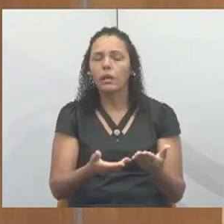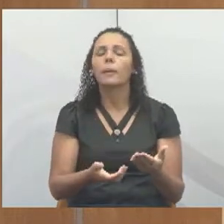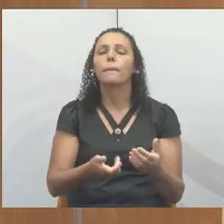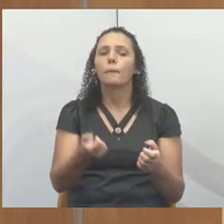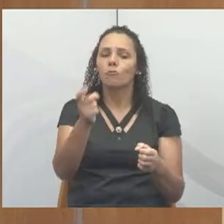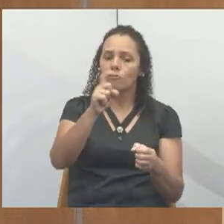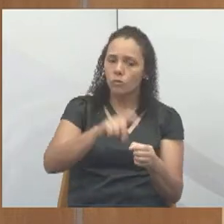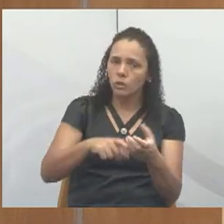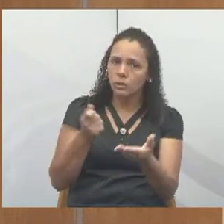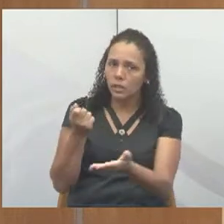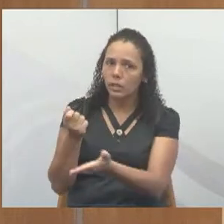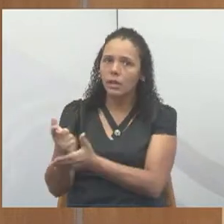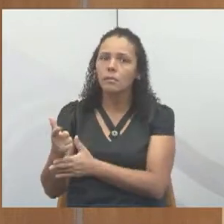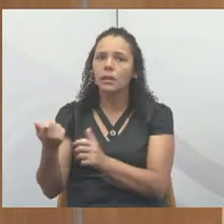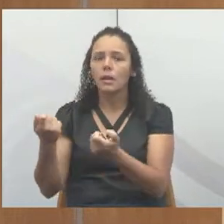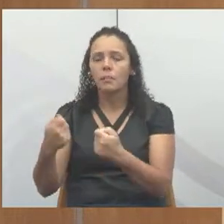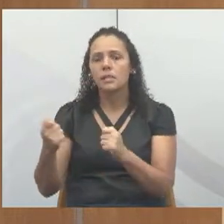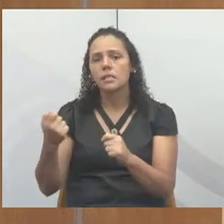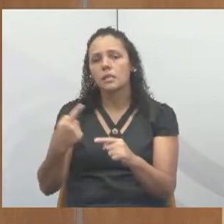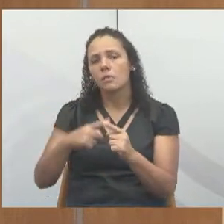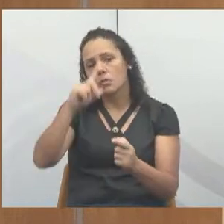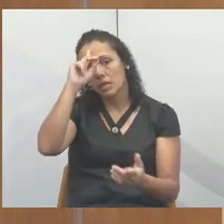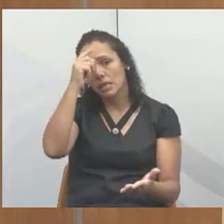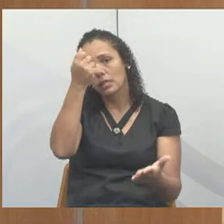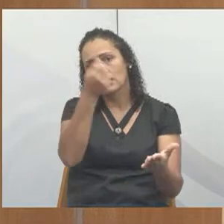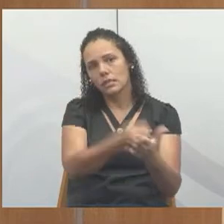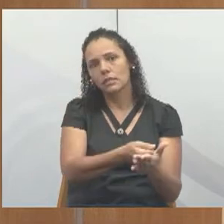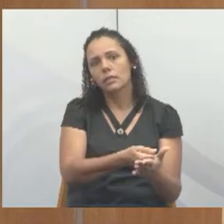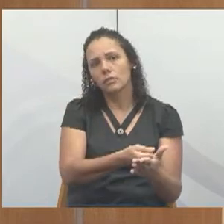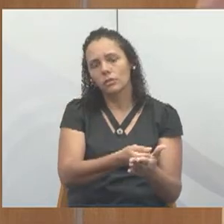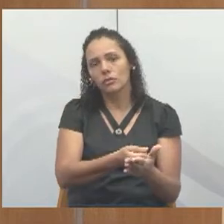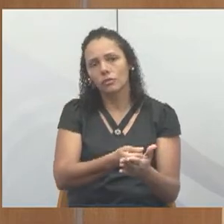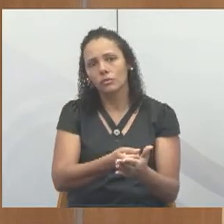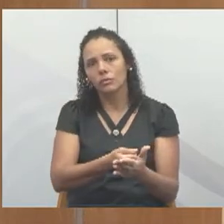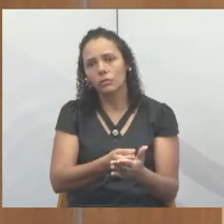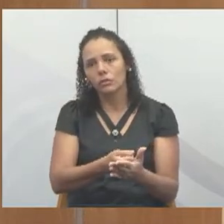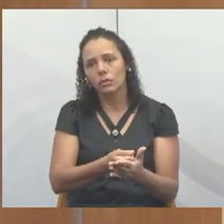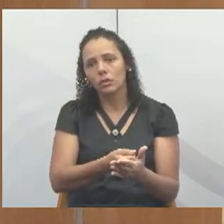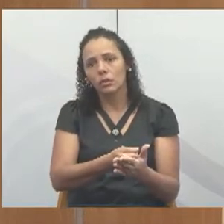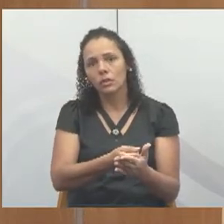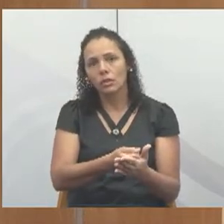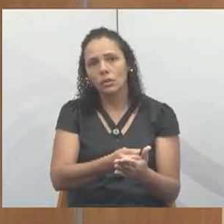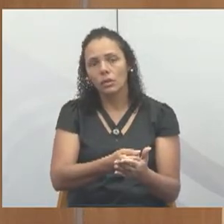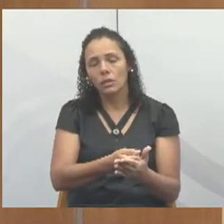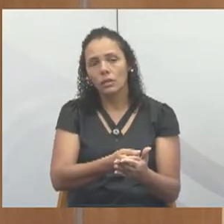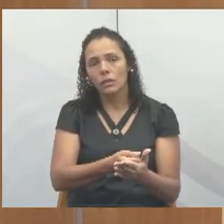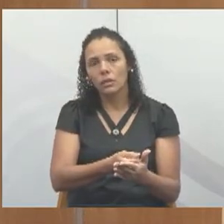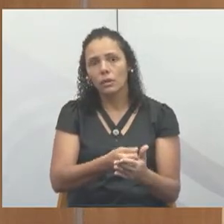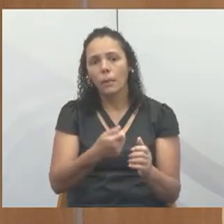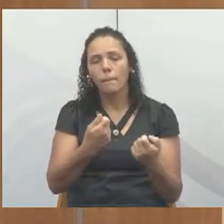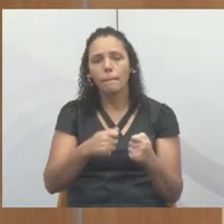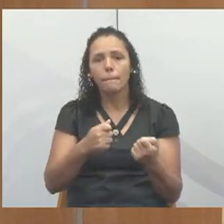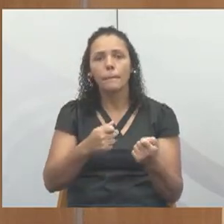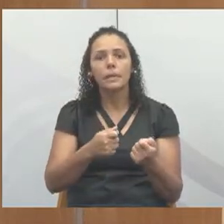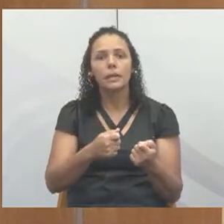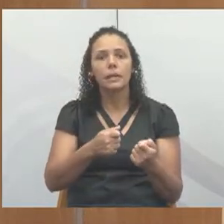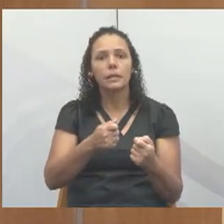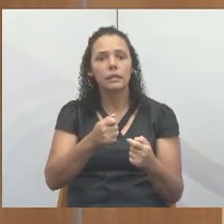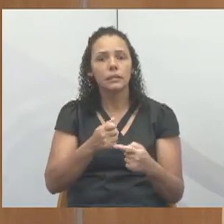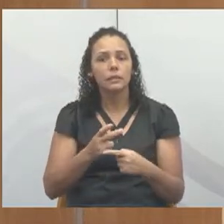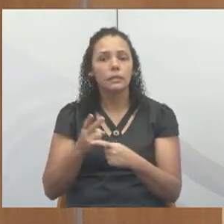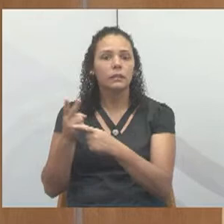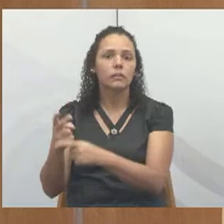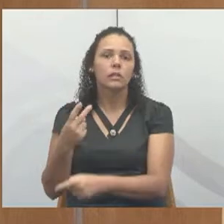ao Instituto de Previdência de São José 2 bilhões de reais. Tá? Só para, não é ponto de vista, é decisão judicial mesmo.